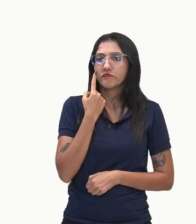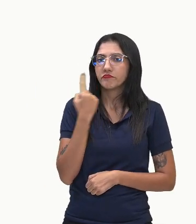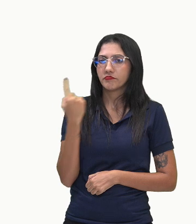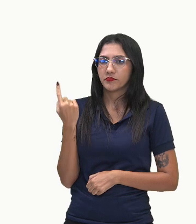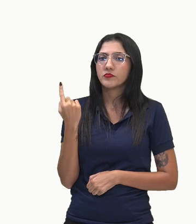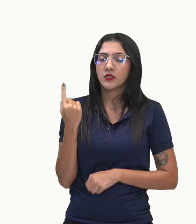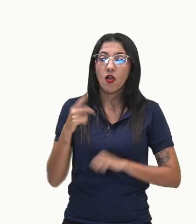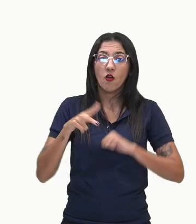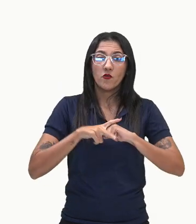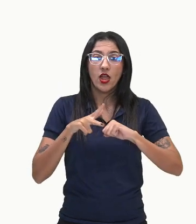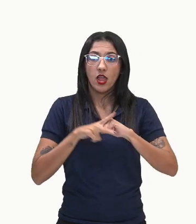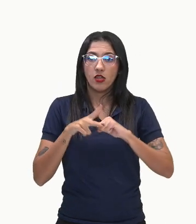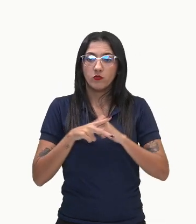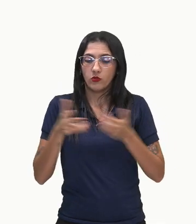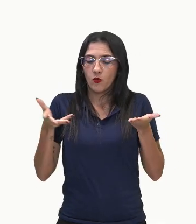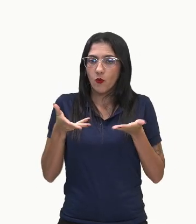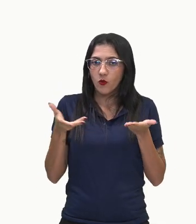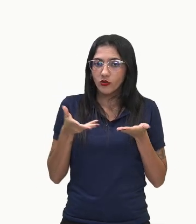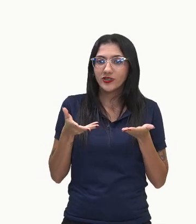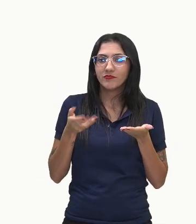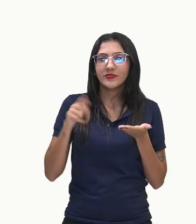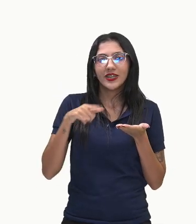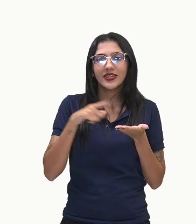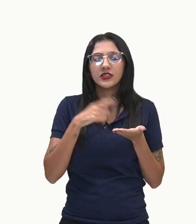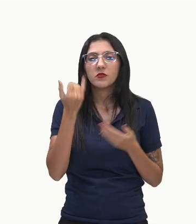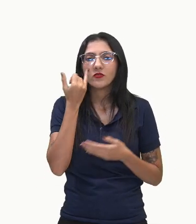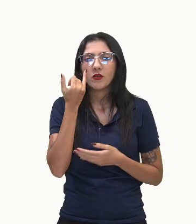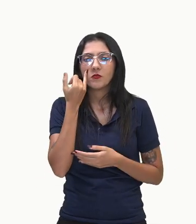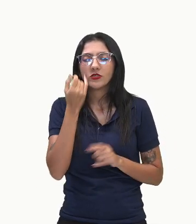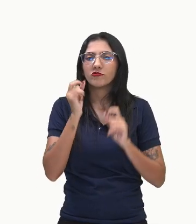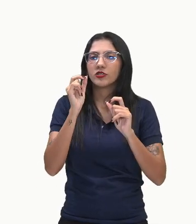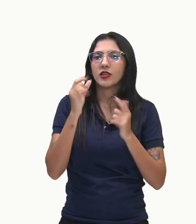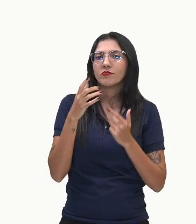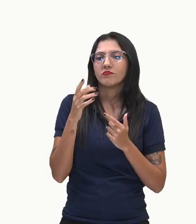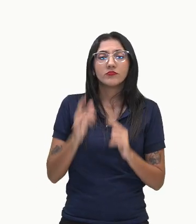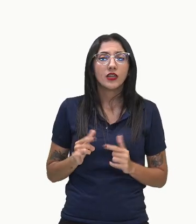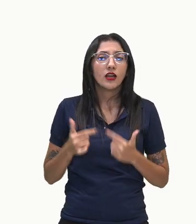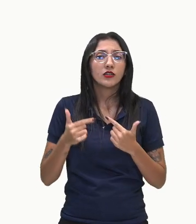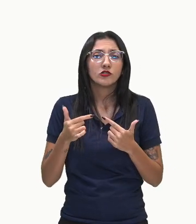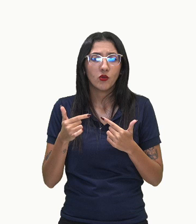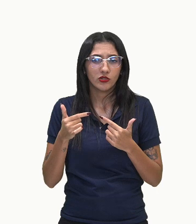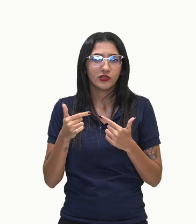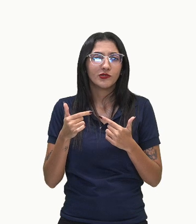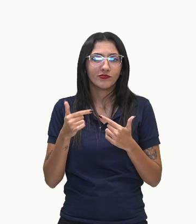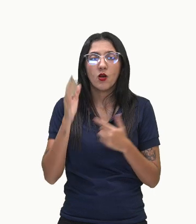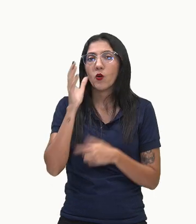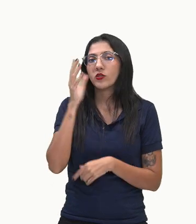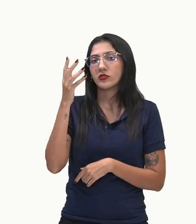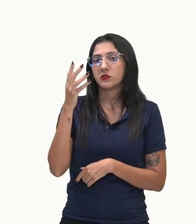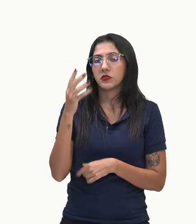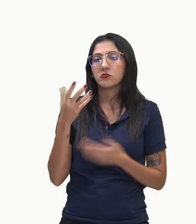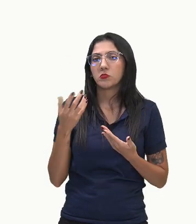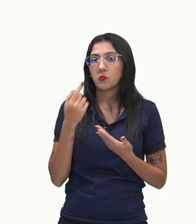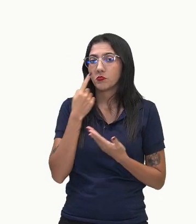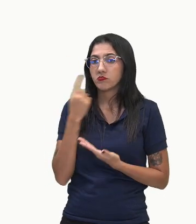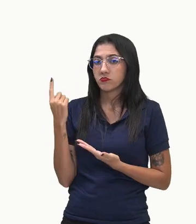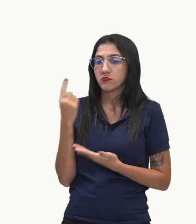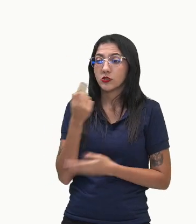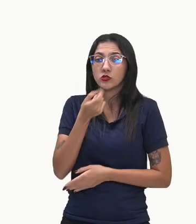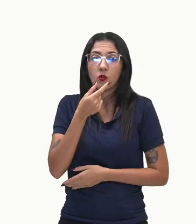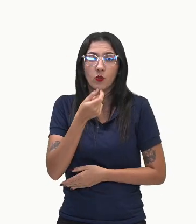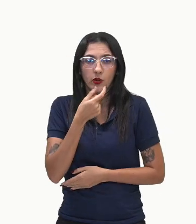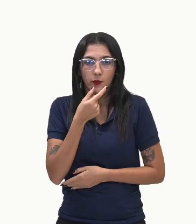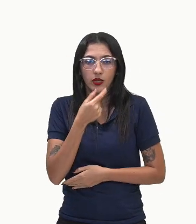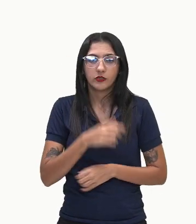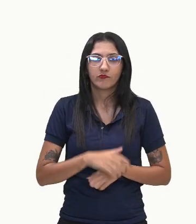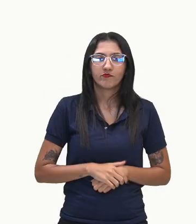no presente e ele traz informações de situações e de ações, né? Tomo medicamentos.